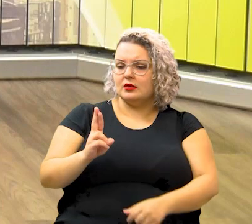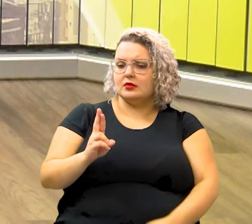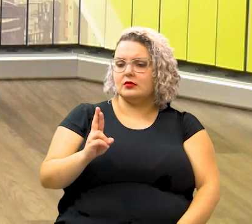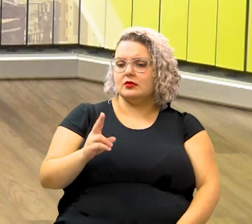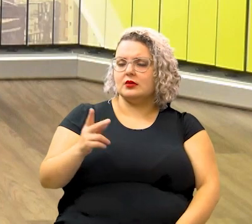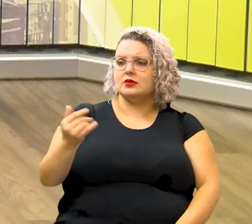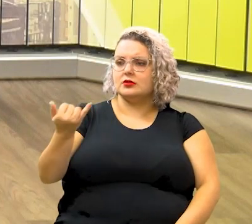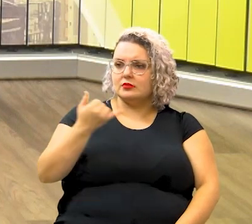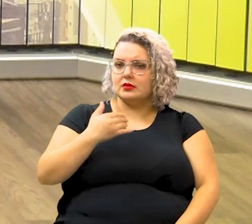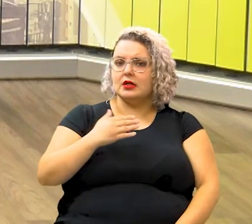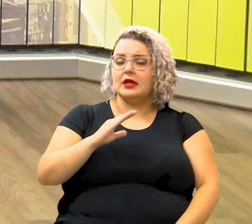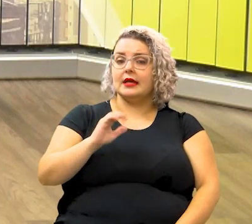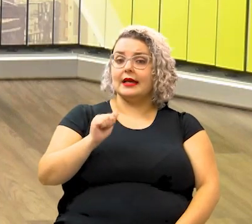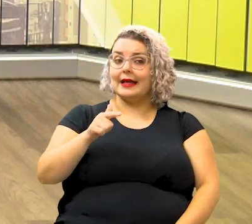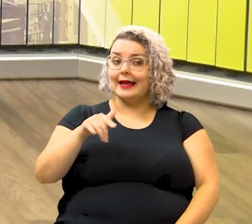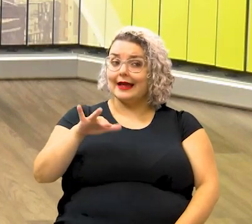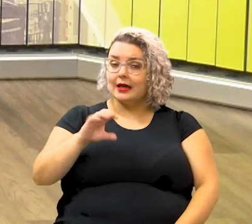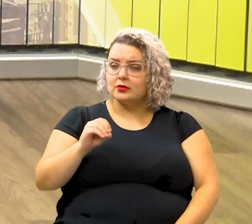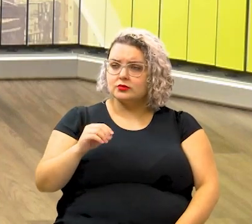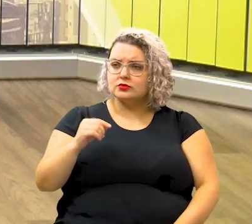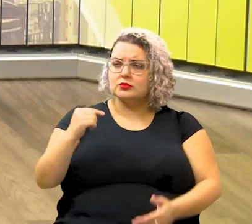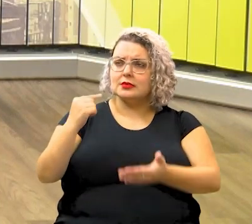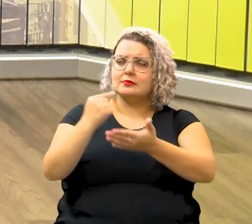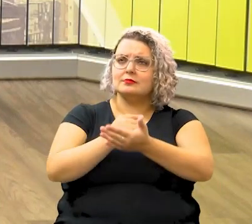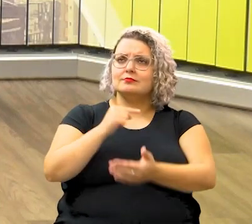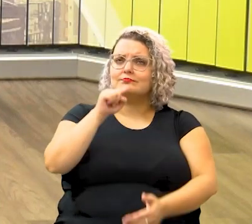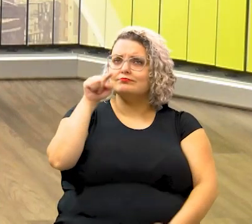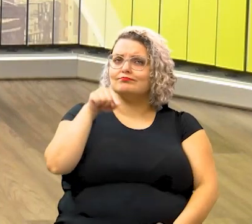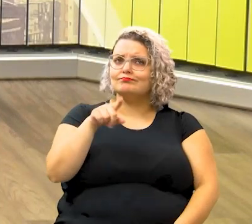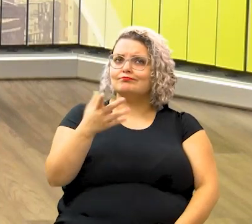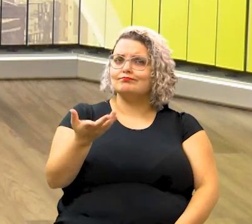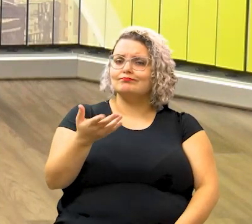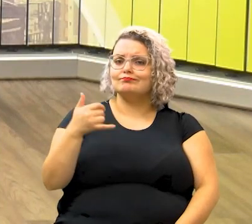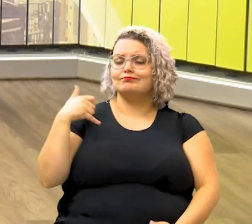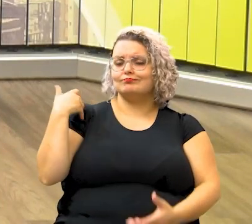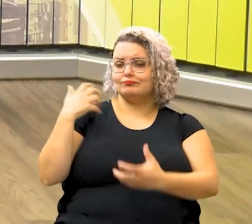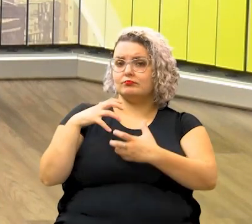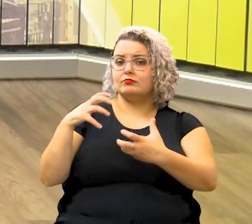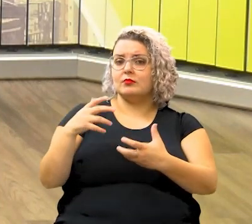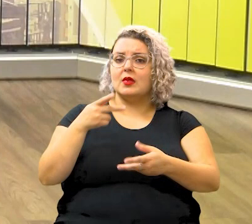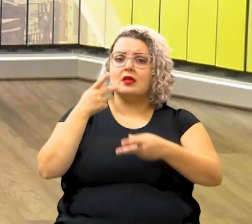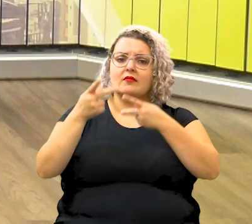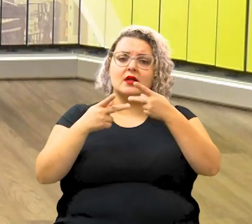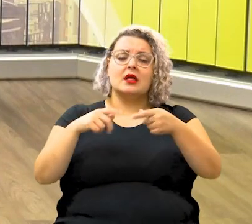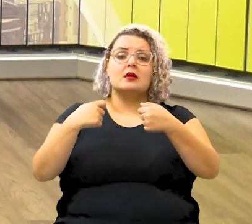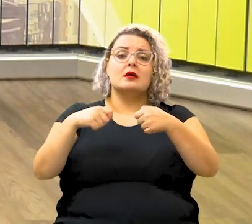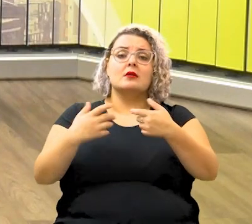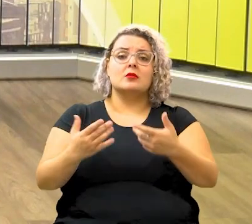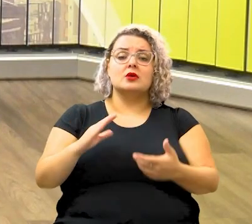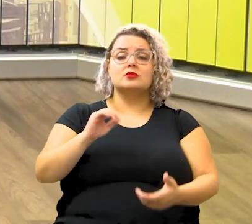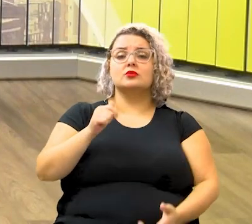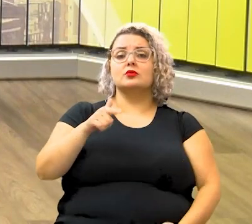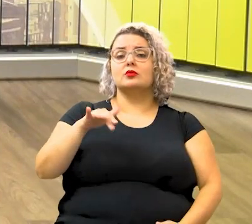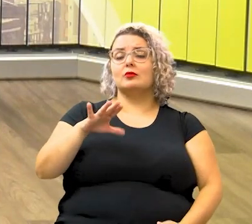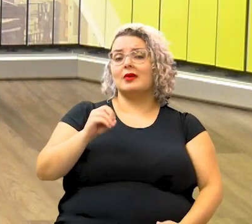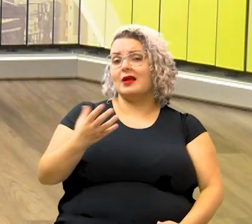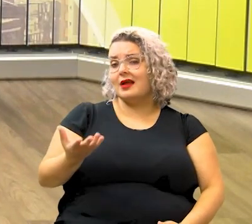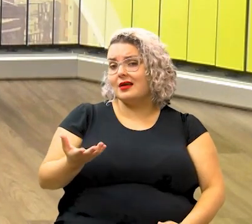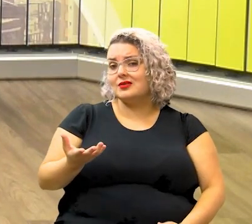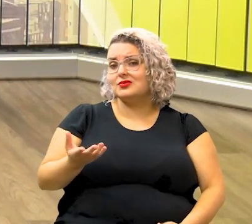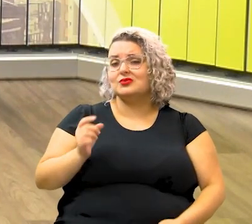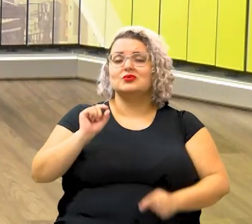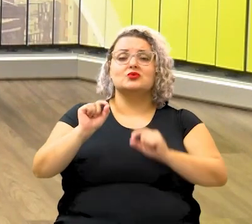gente falou em cálcio, até agora me surgiu uma pergunta, né? Conforme a pessoa vai envelhecendo, muita gente fala que precisa do